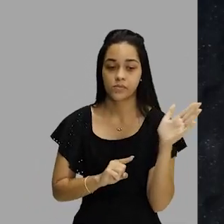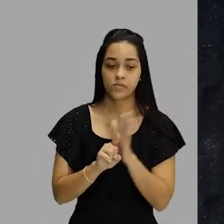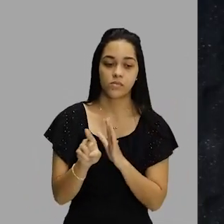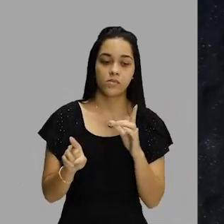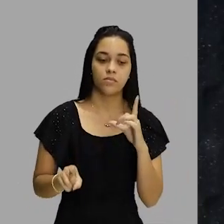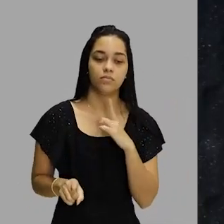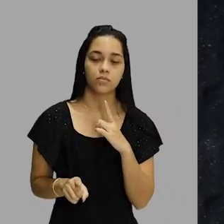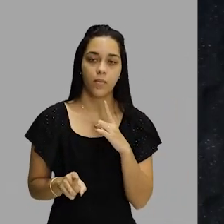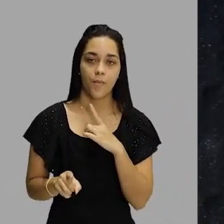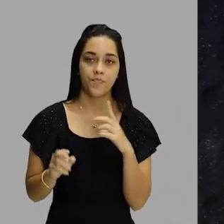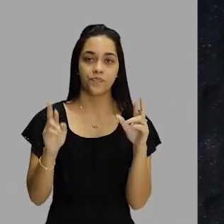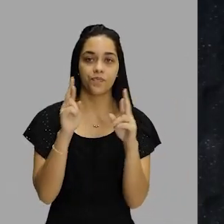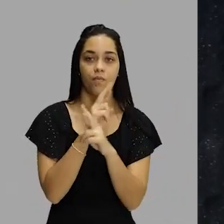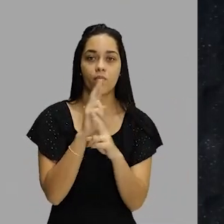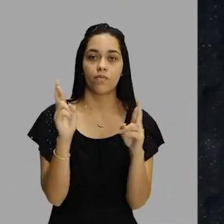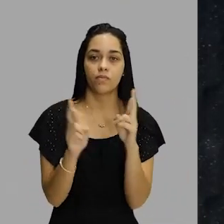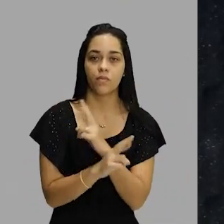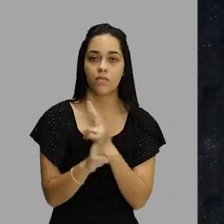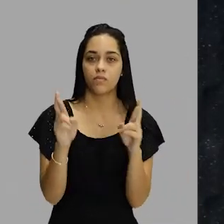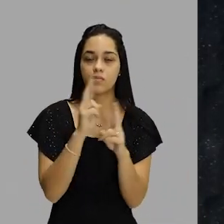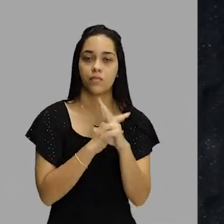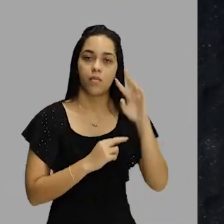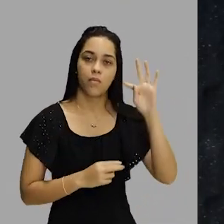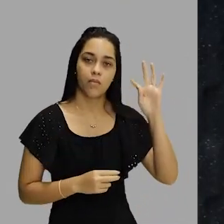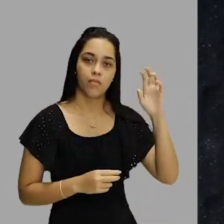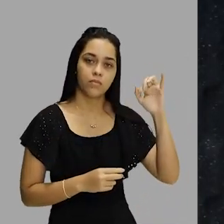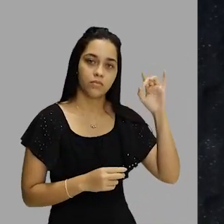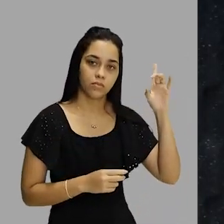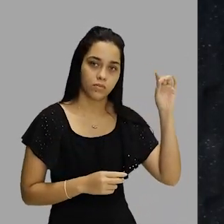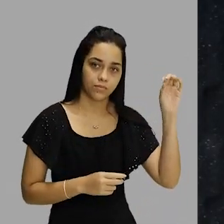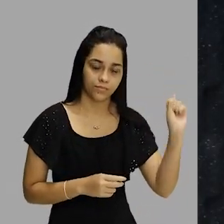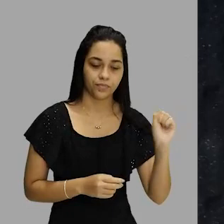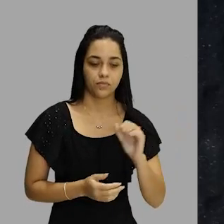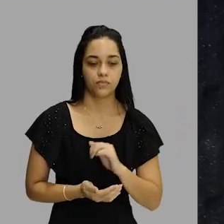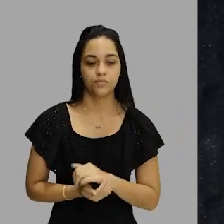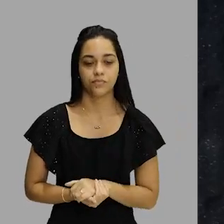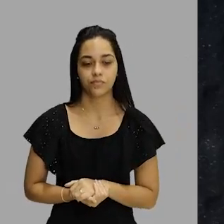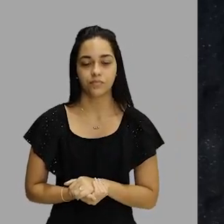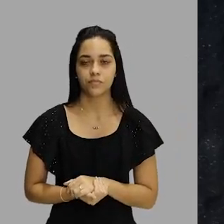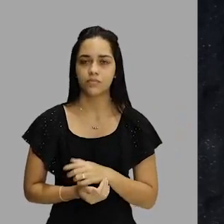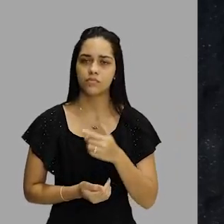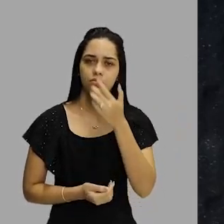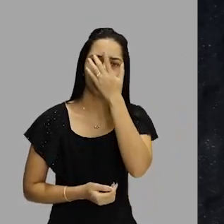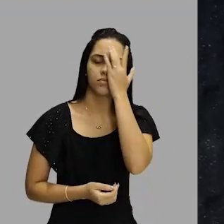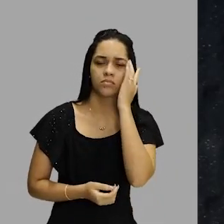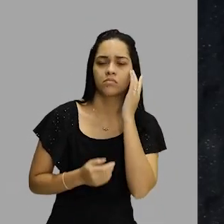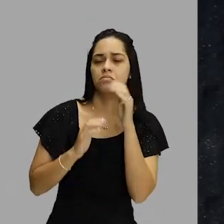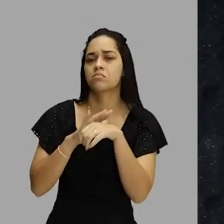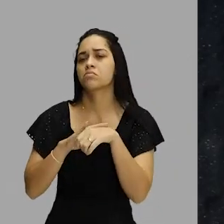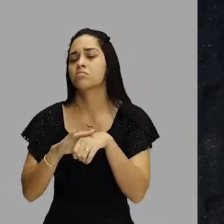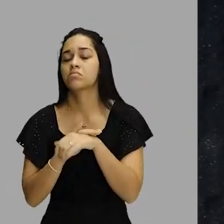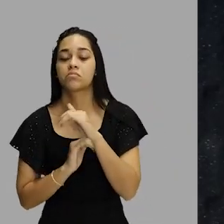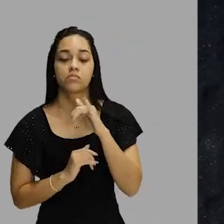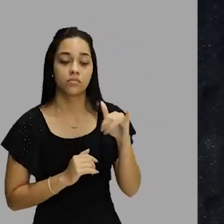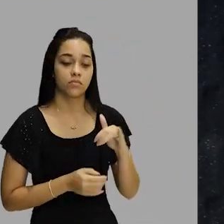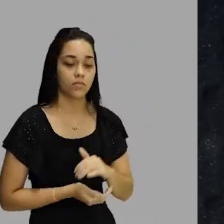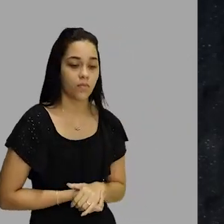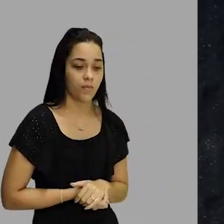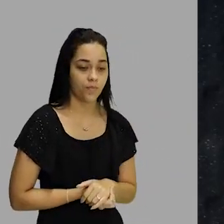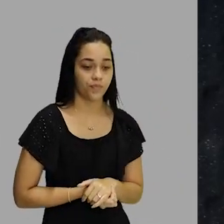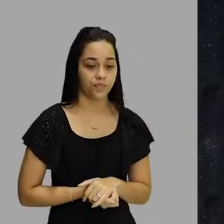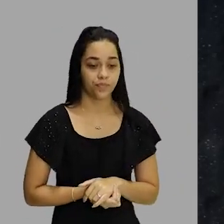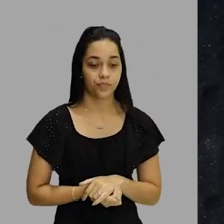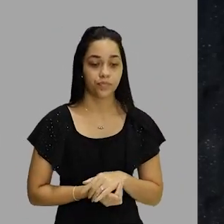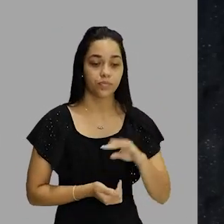foi feita a respeito aqui dos tecidos musculares. Então, o segundo cara conversando lá, chegou e disse assim, ó, o